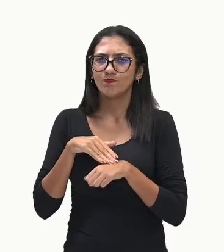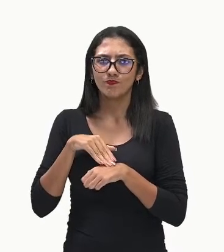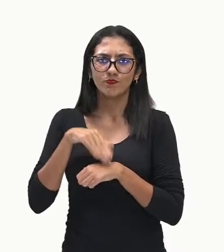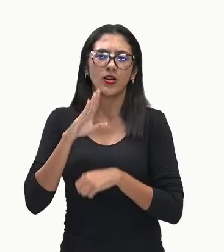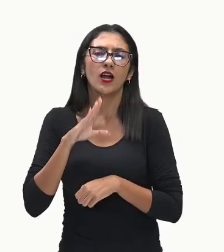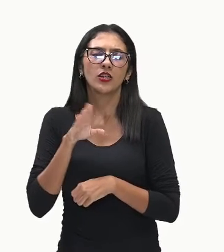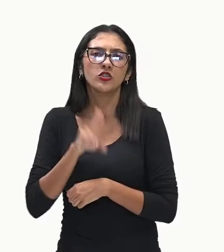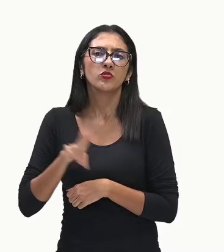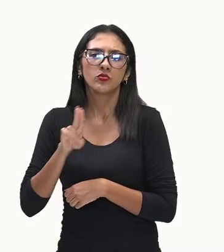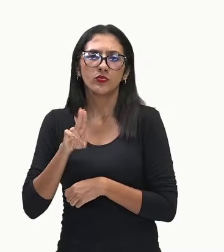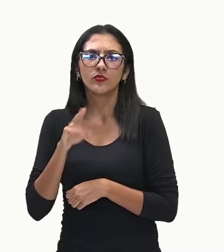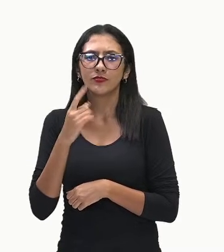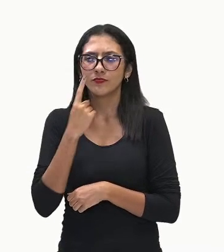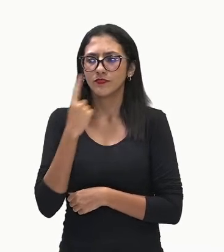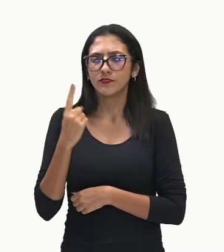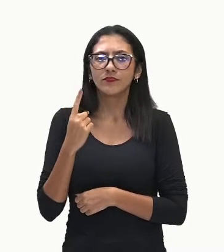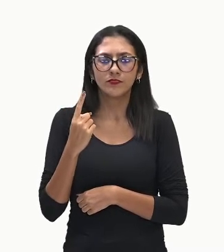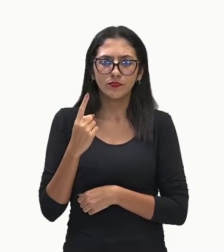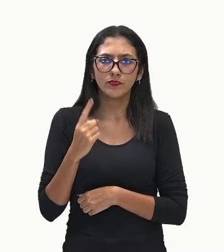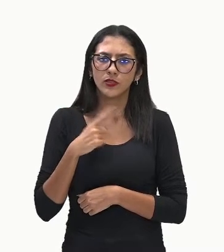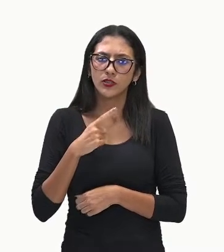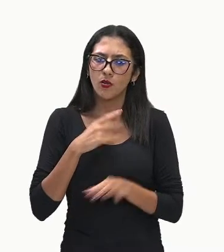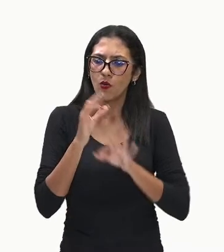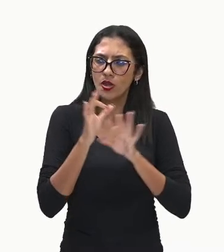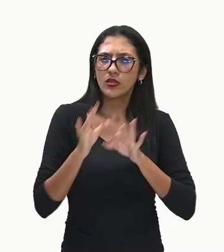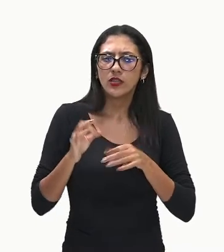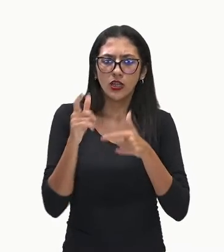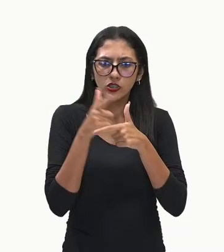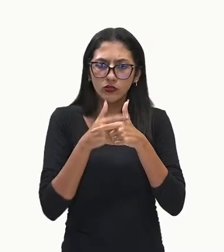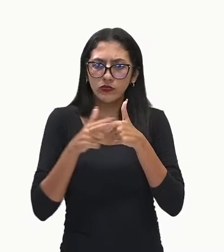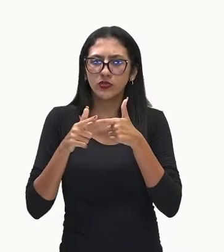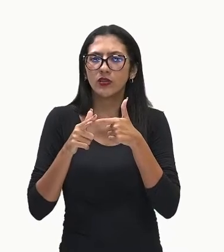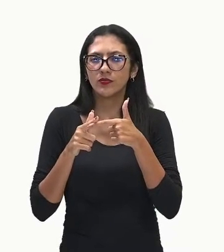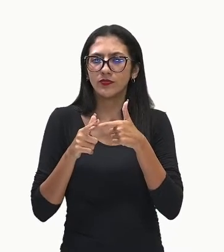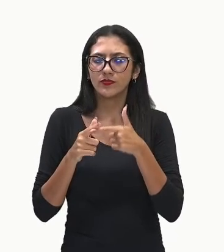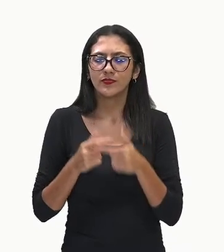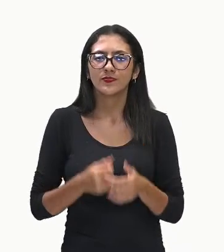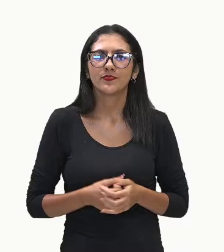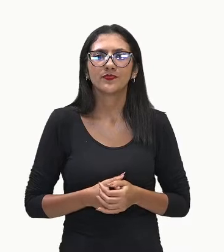gente divide esse valor por esse aqui, vamos obter isso daqui.